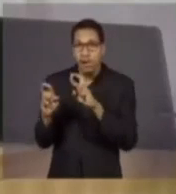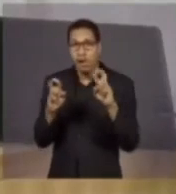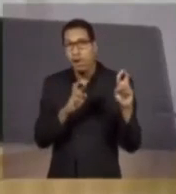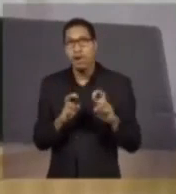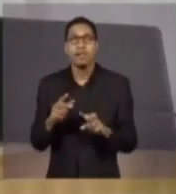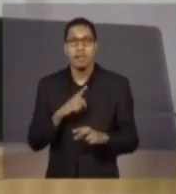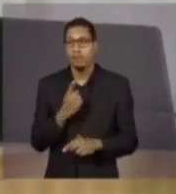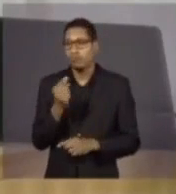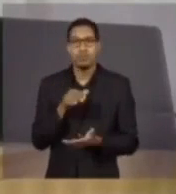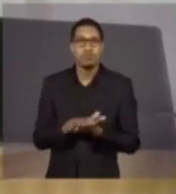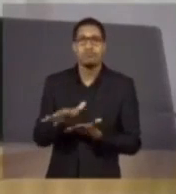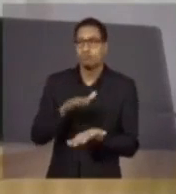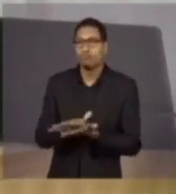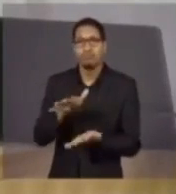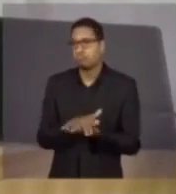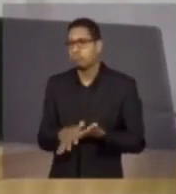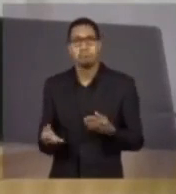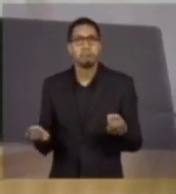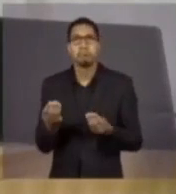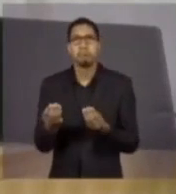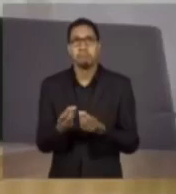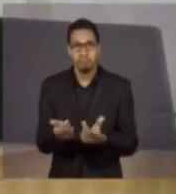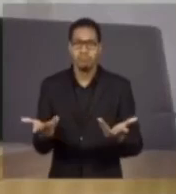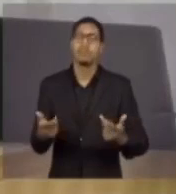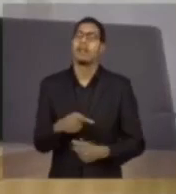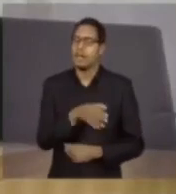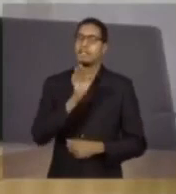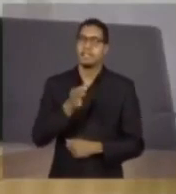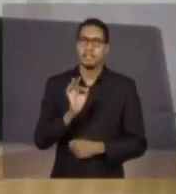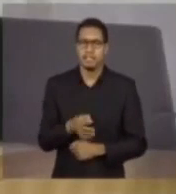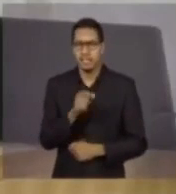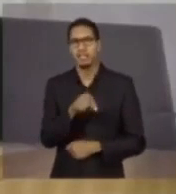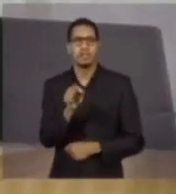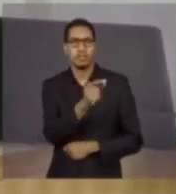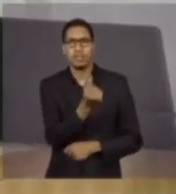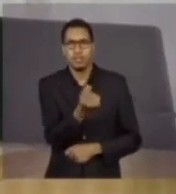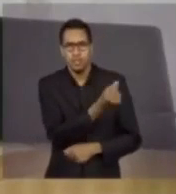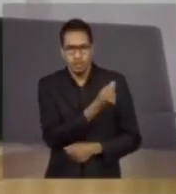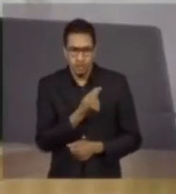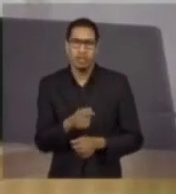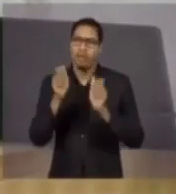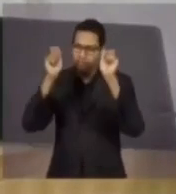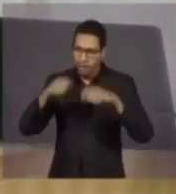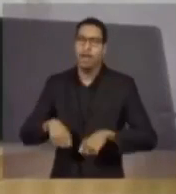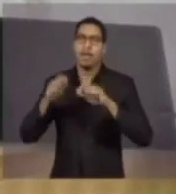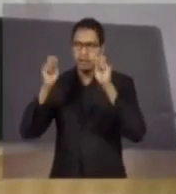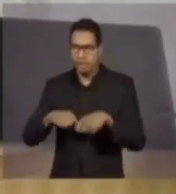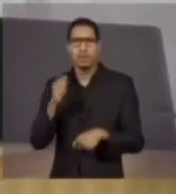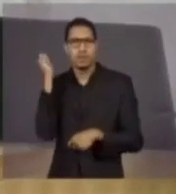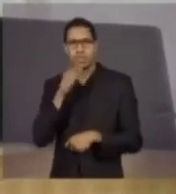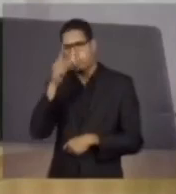dos recursos que vão embora sem nenhuma fiscalização Tenho certeza tenho certeza que servidora e Servidor Público